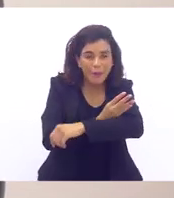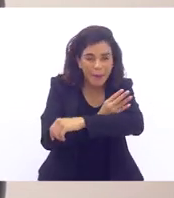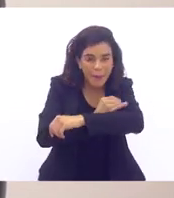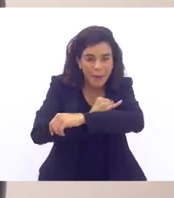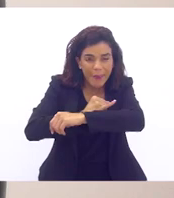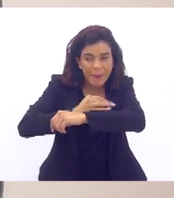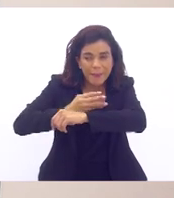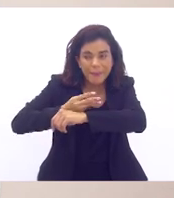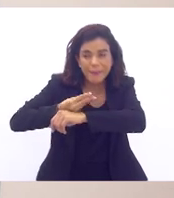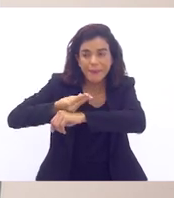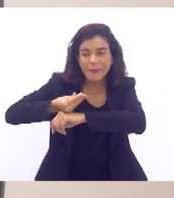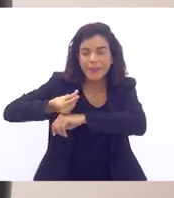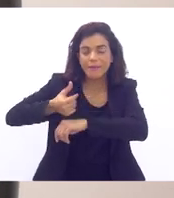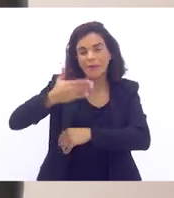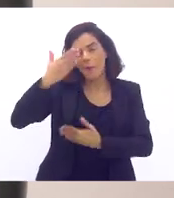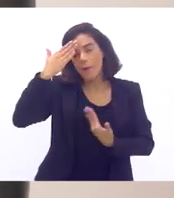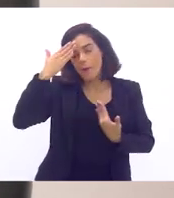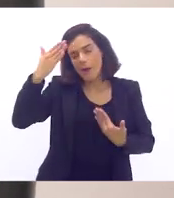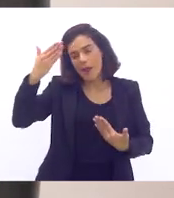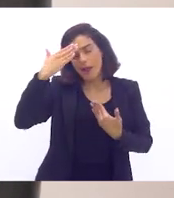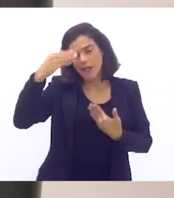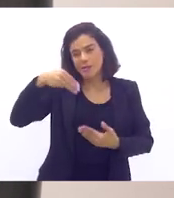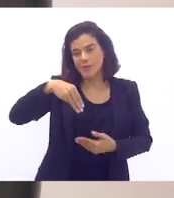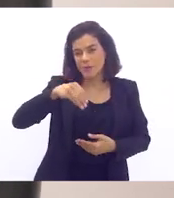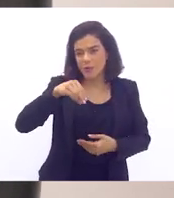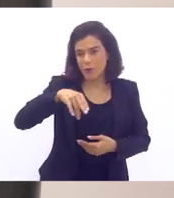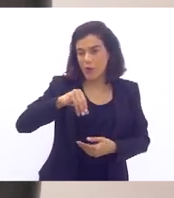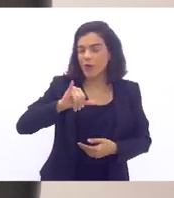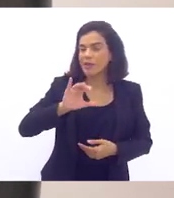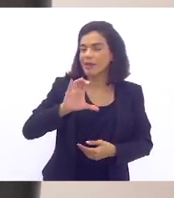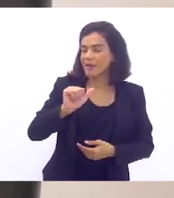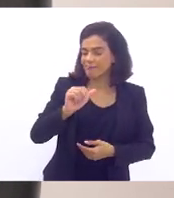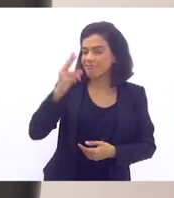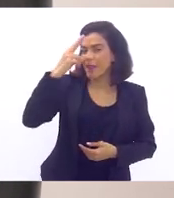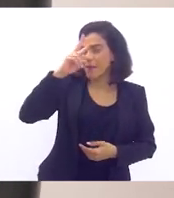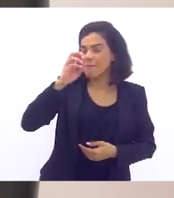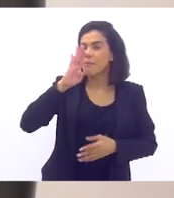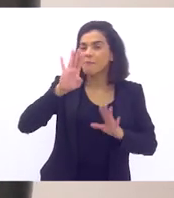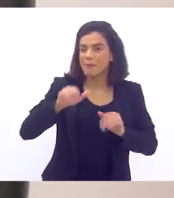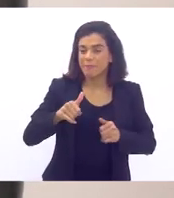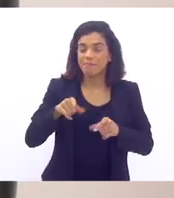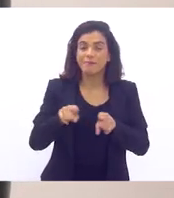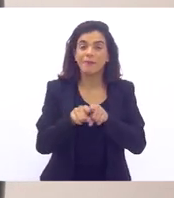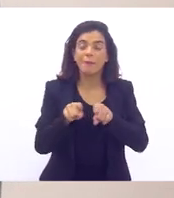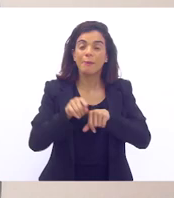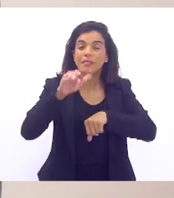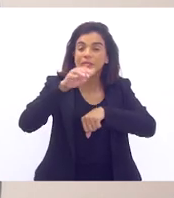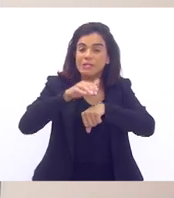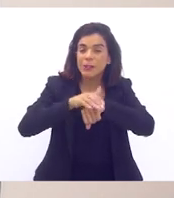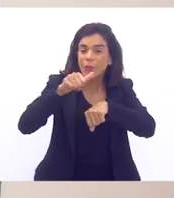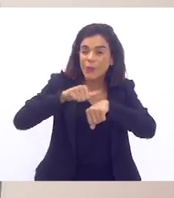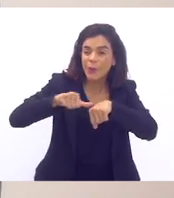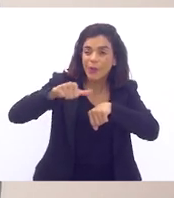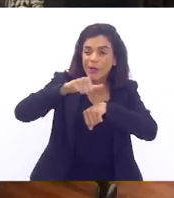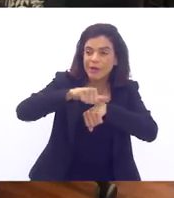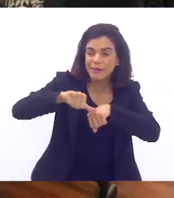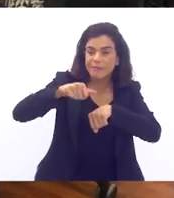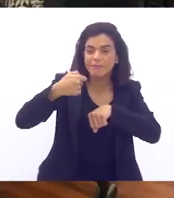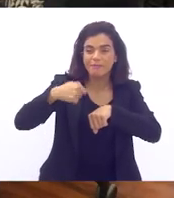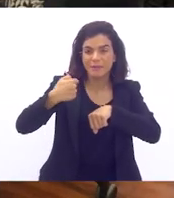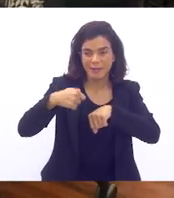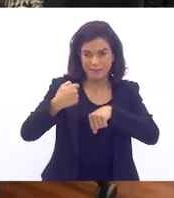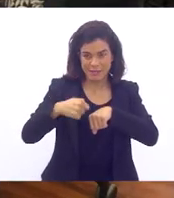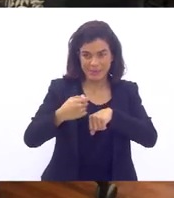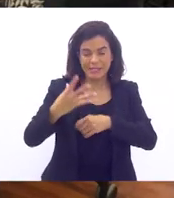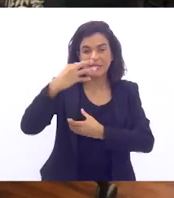sacrificante então eu agradeço a Mônica é muito bem lembrou e esse curativo só para fazer um parênteses ele precisa estar dentro